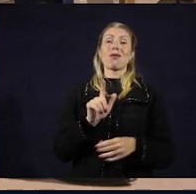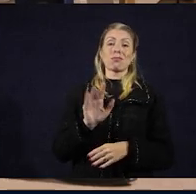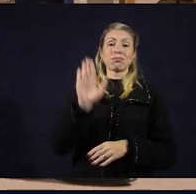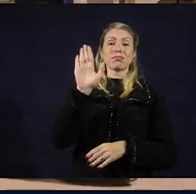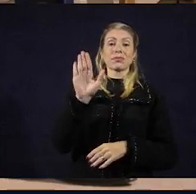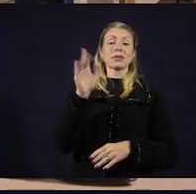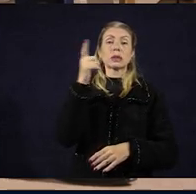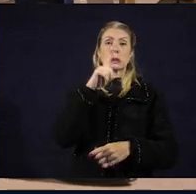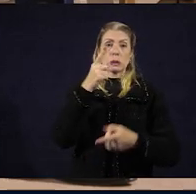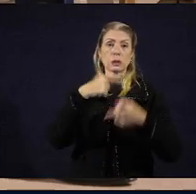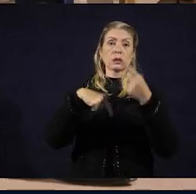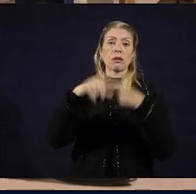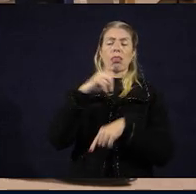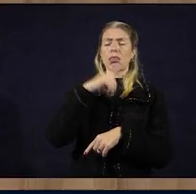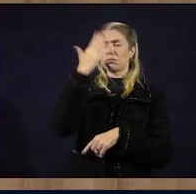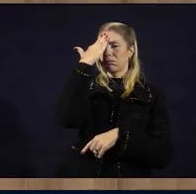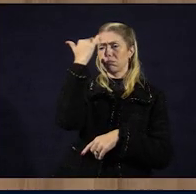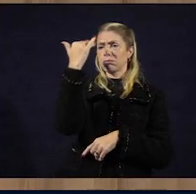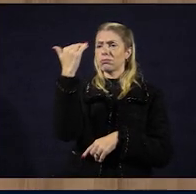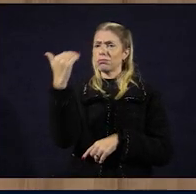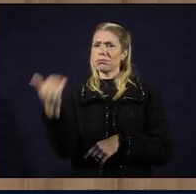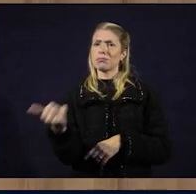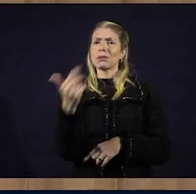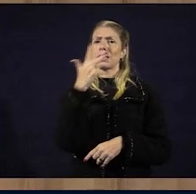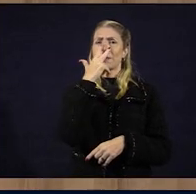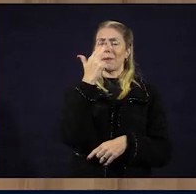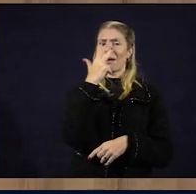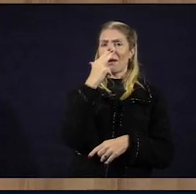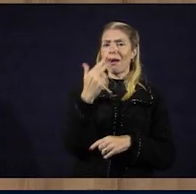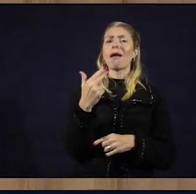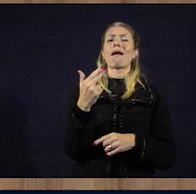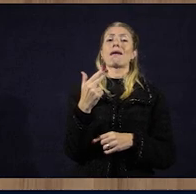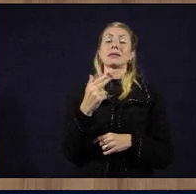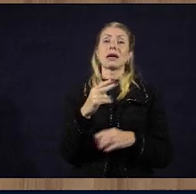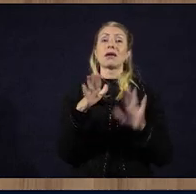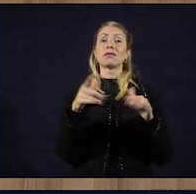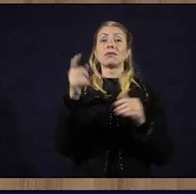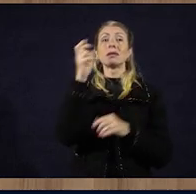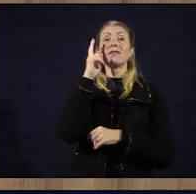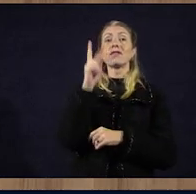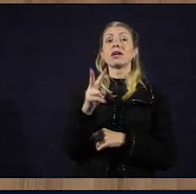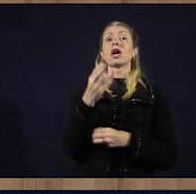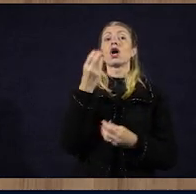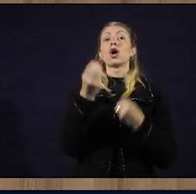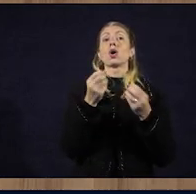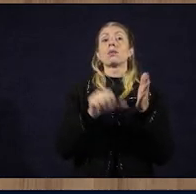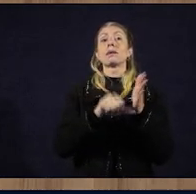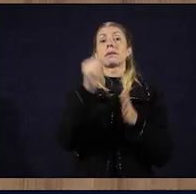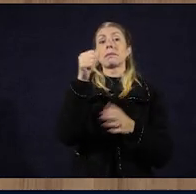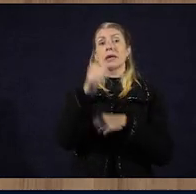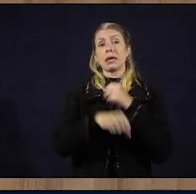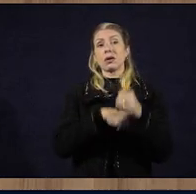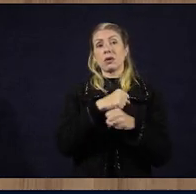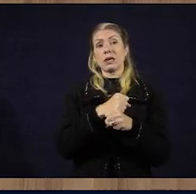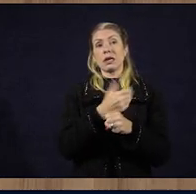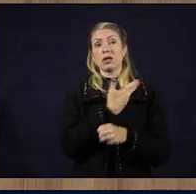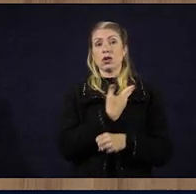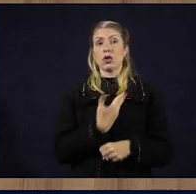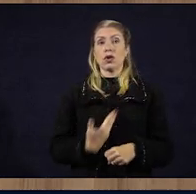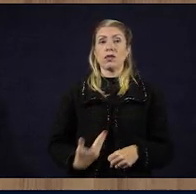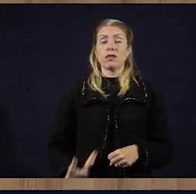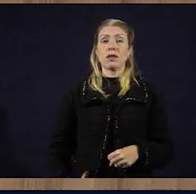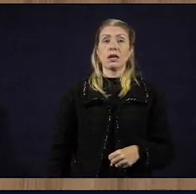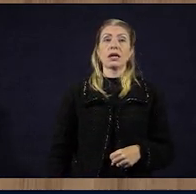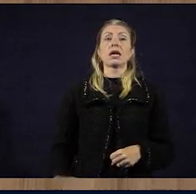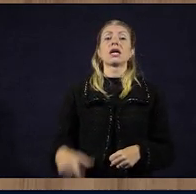alguma popularidade enfim e aí como é que você vê esse primeiro ano de governo né independente ali de quem